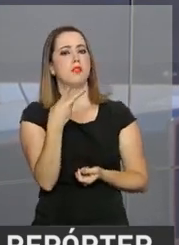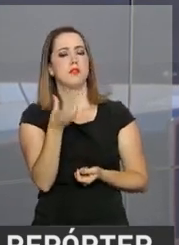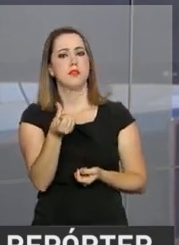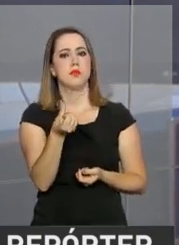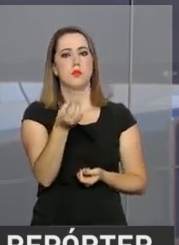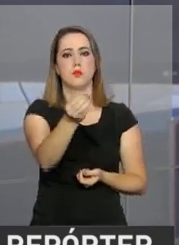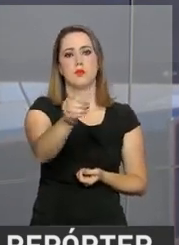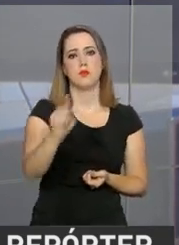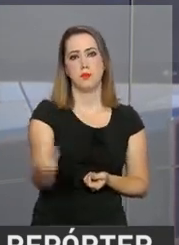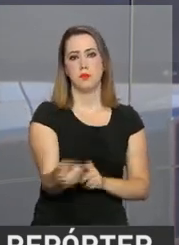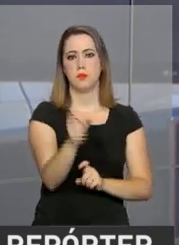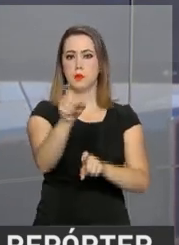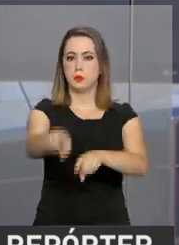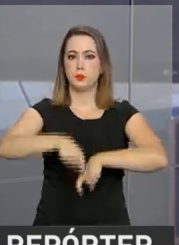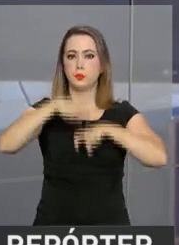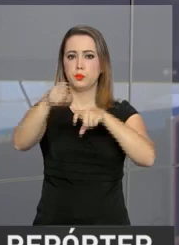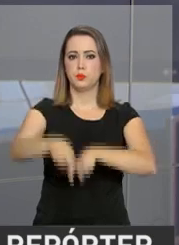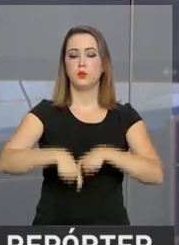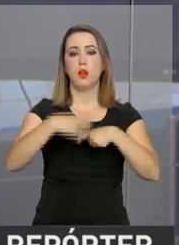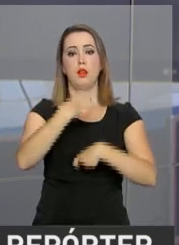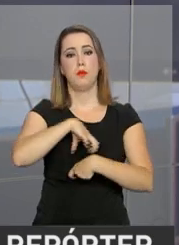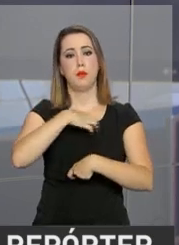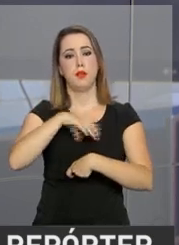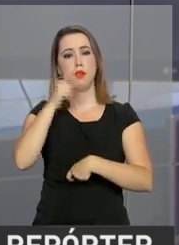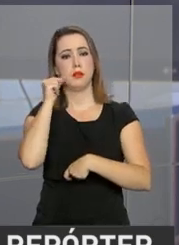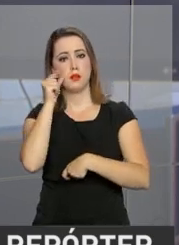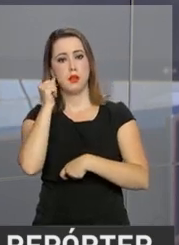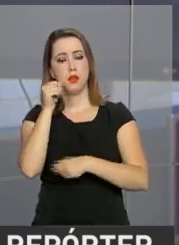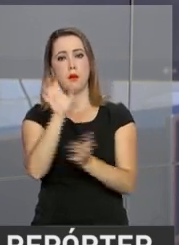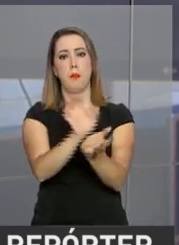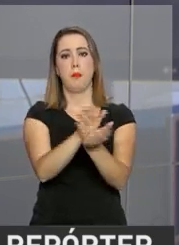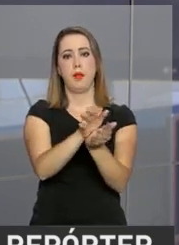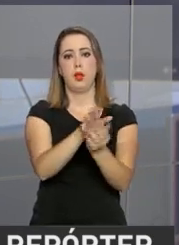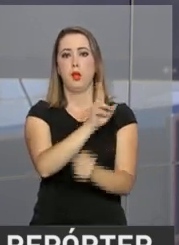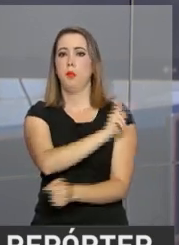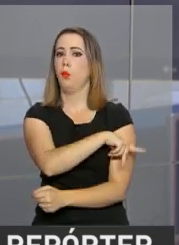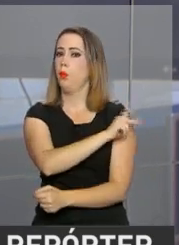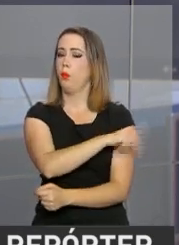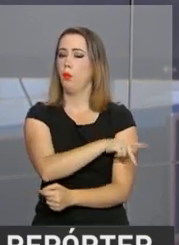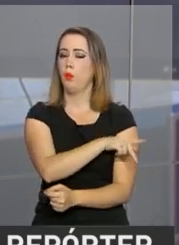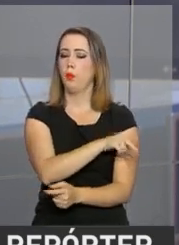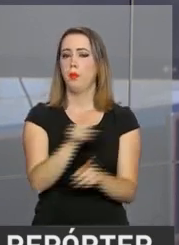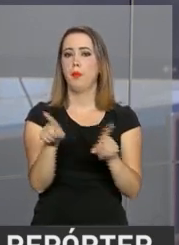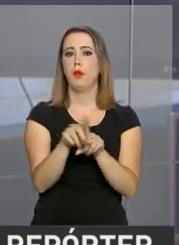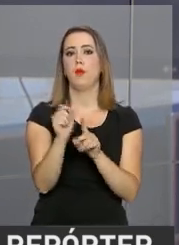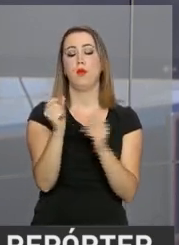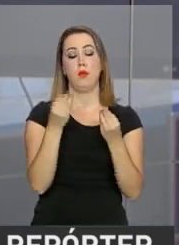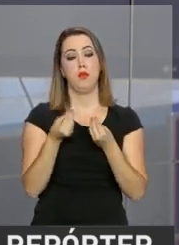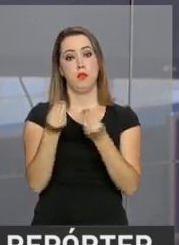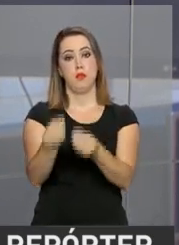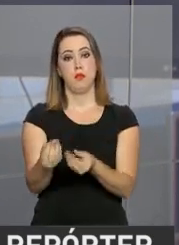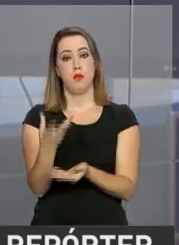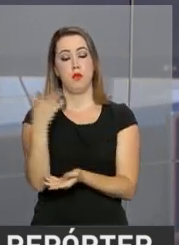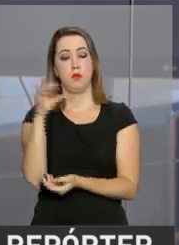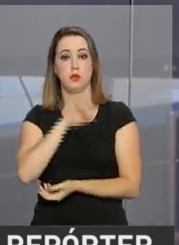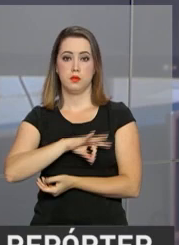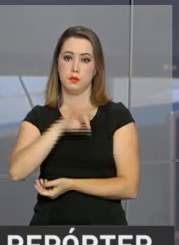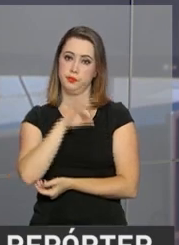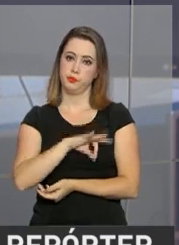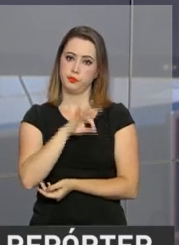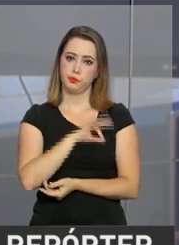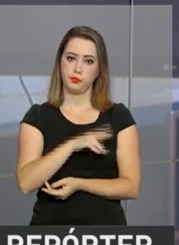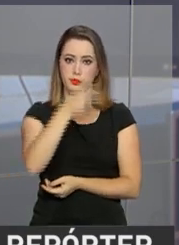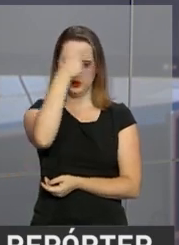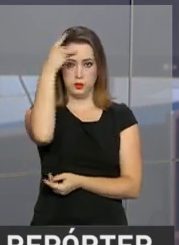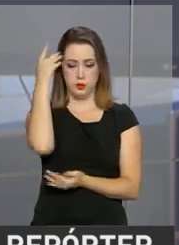Bahia Ceará Pernambuco Piauí vão receber o pagamento do garantia safra a partir deste mês o seguro é para agricultores